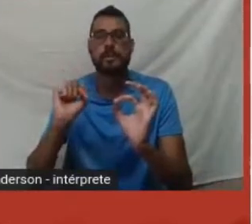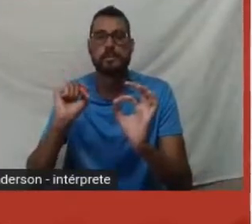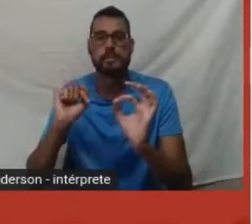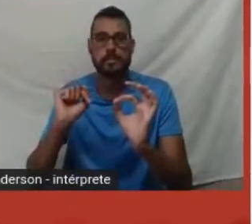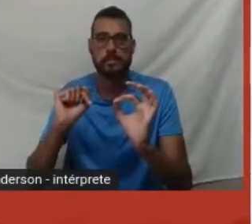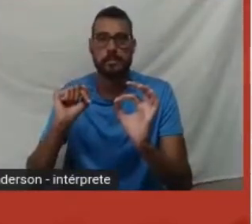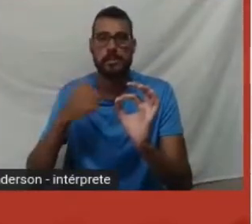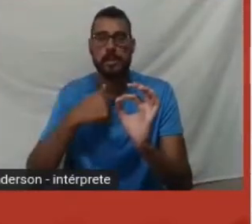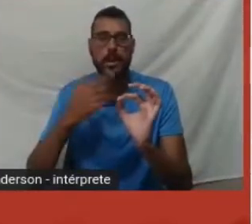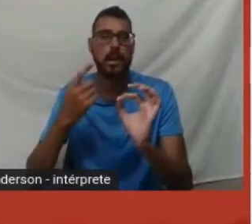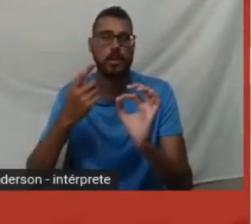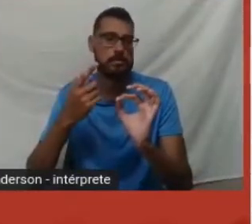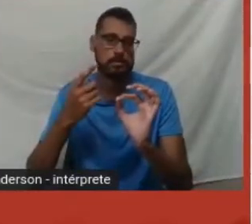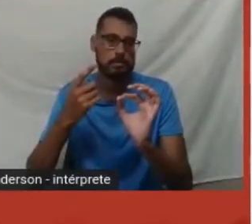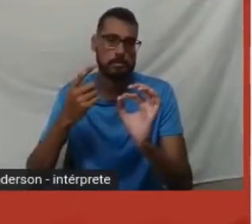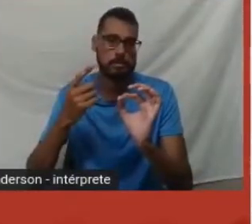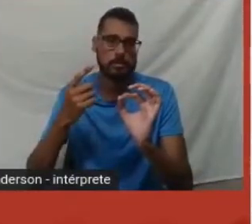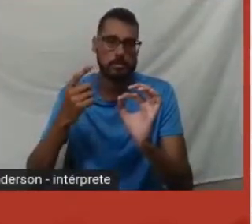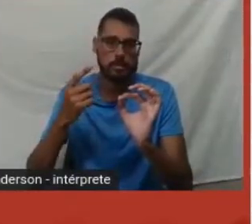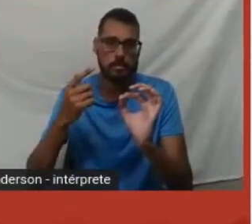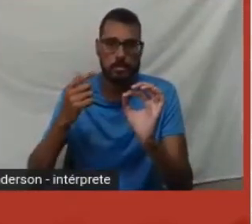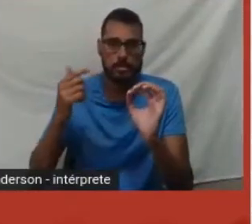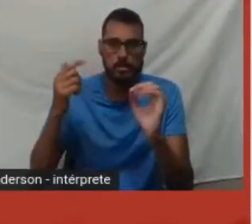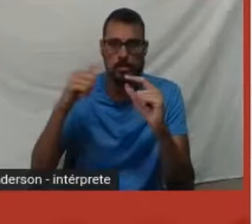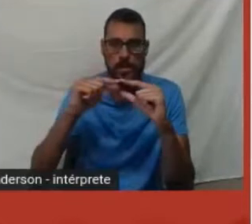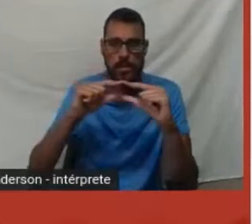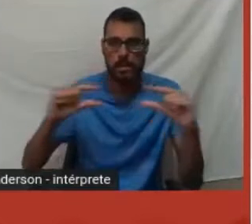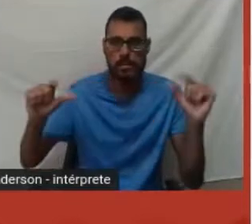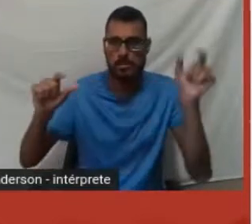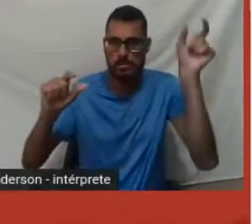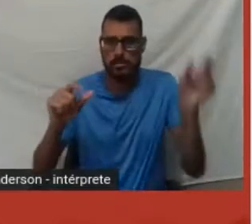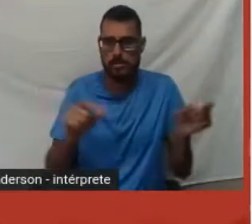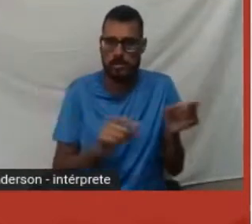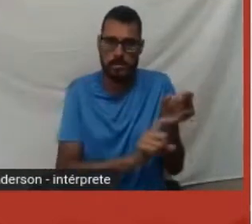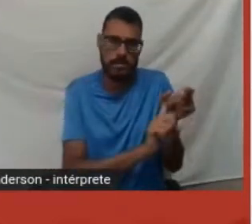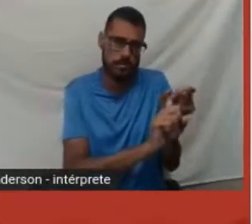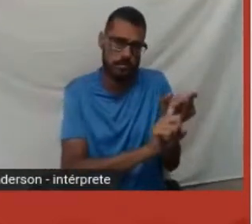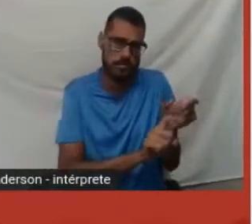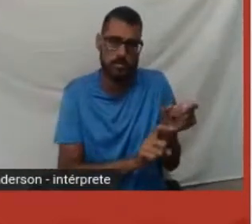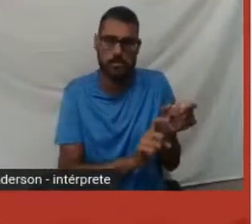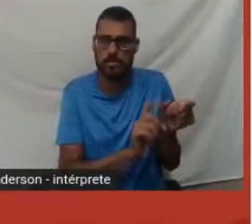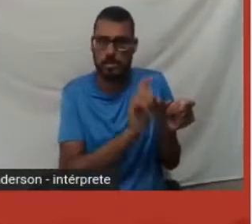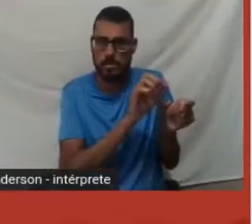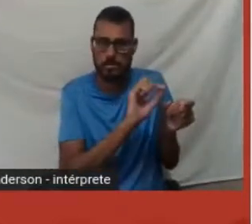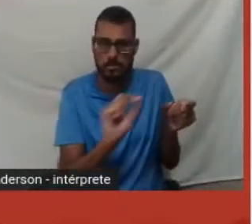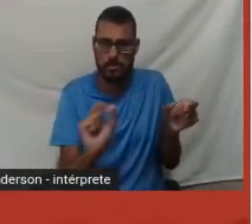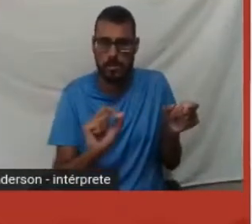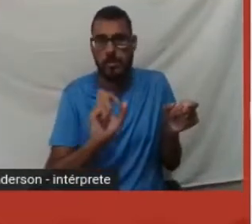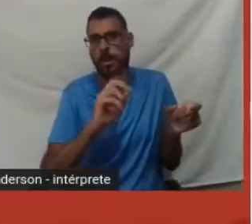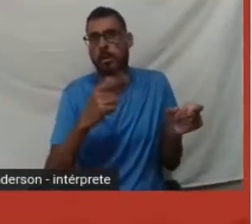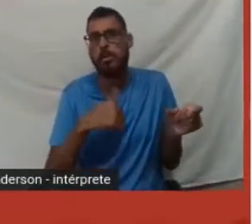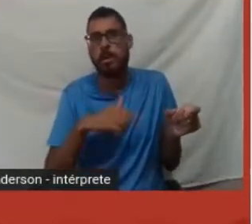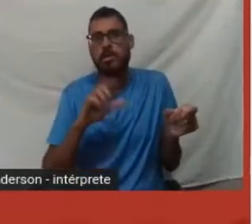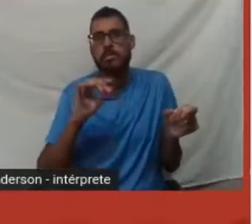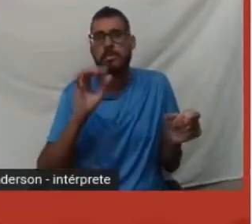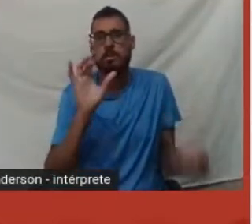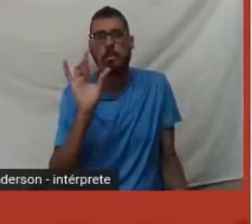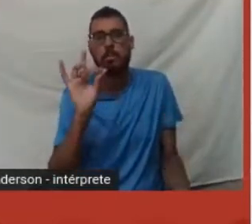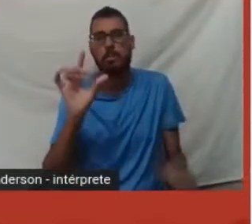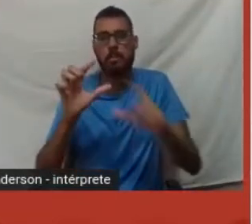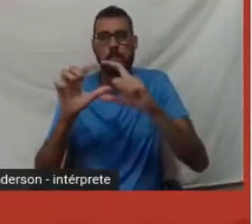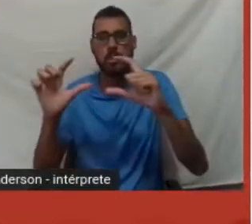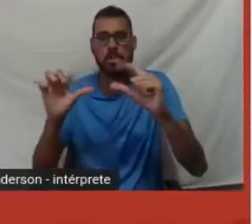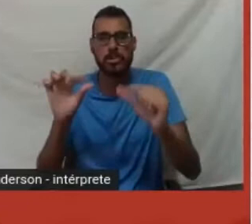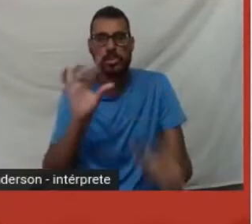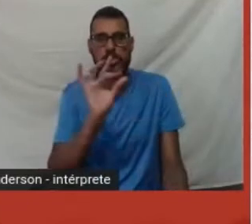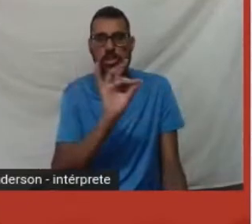ferramenta que tem na barra lateral esquerda. Ou vocês podem pegar um post-it, por exemplo, e colocar um post-it lá, né, com um